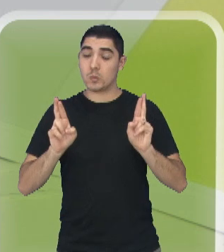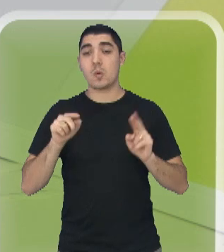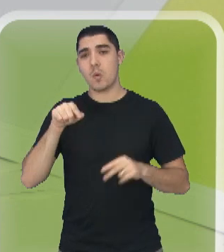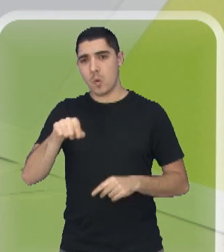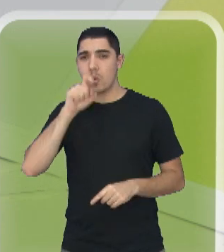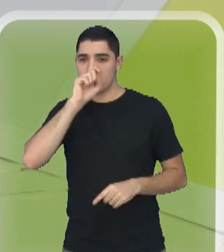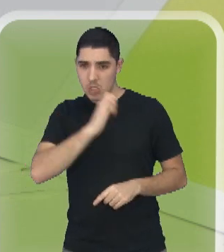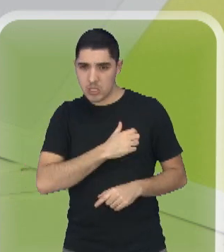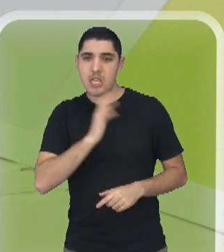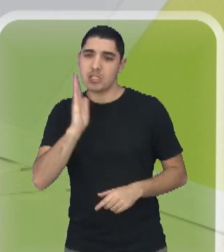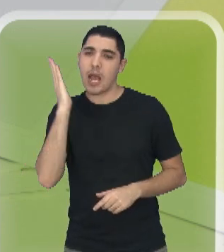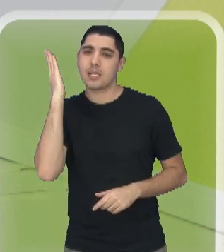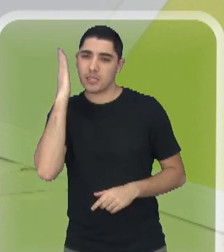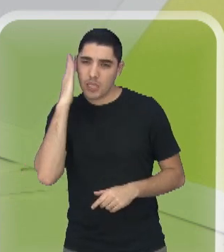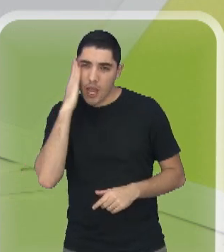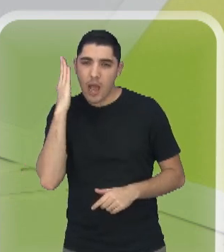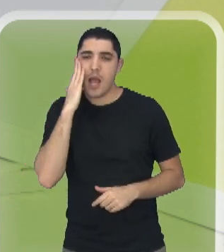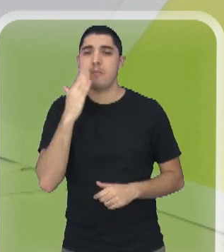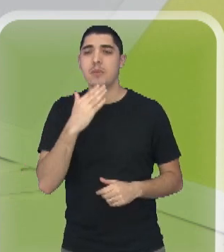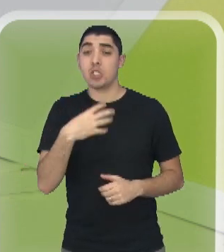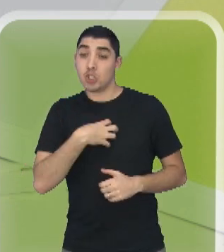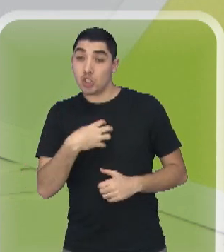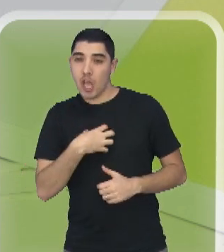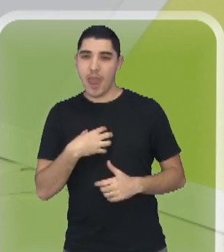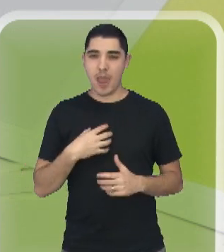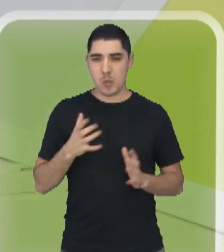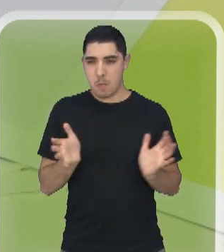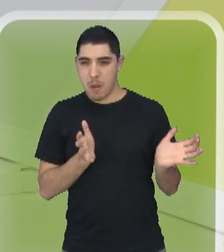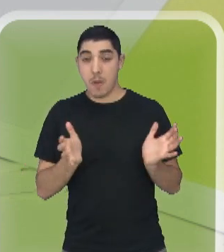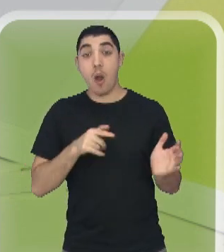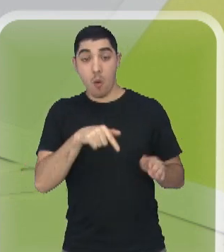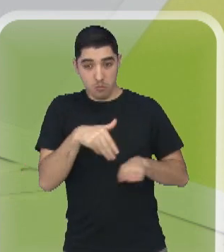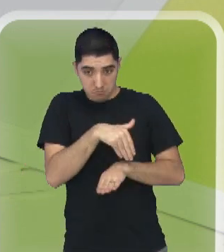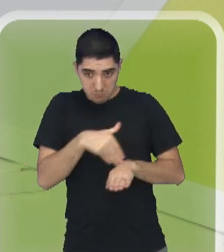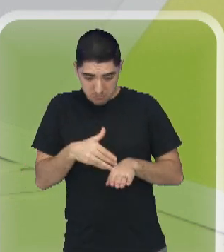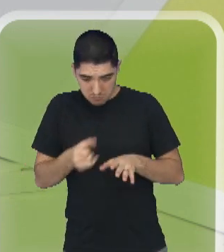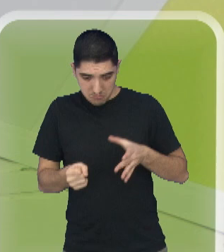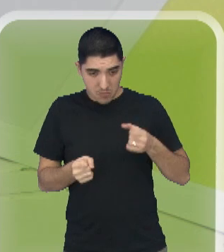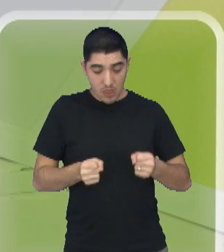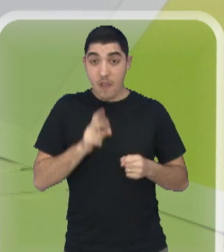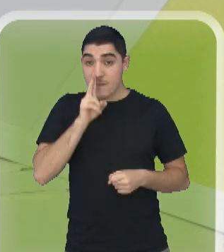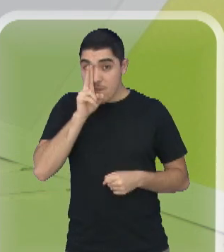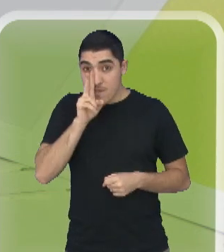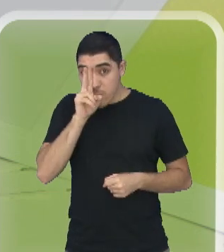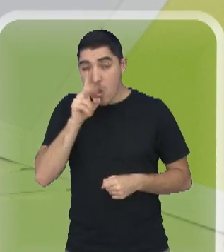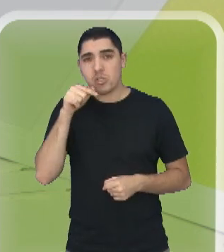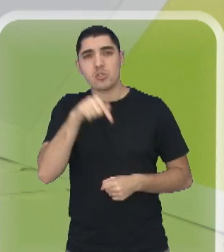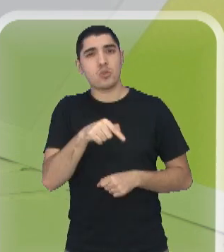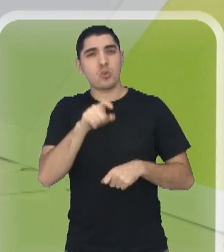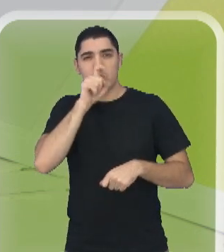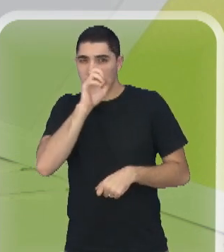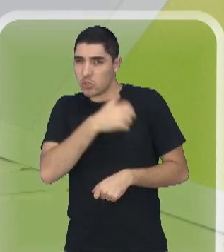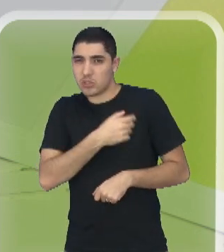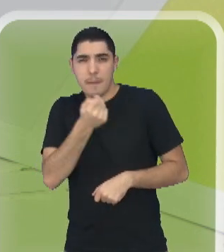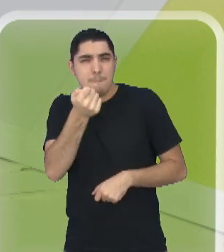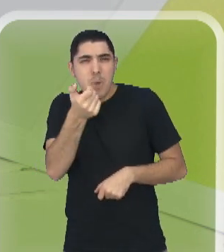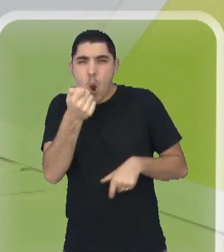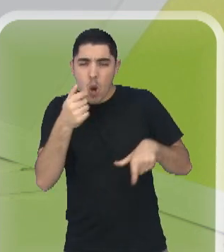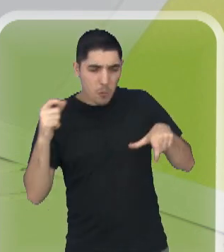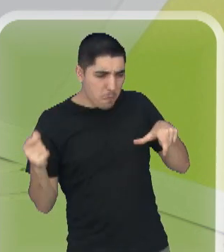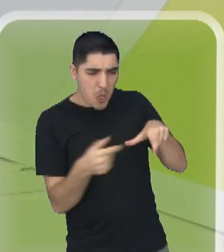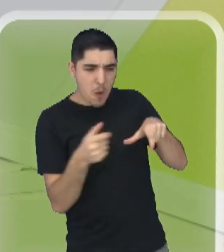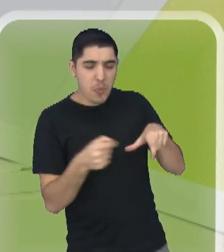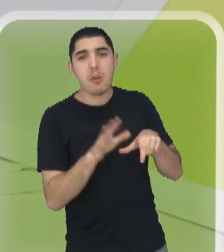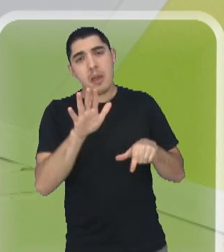jogar, já mostrou que sabe jogar com esse tipo de pressão. A zaga do São José é o ponto forte, é um time que toma poucos gols, faz poucos gols